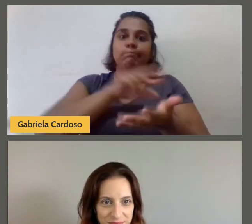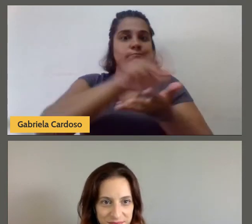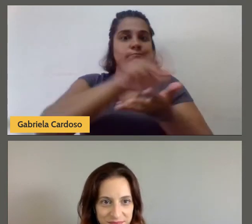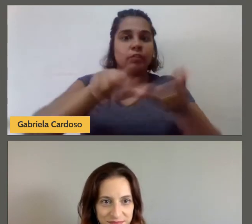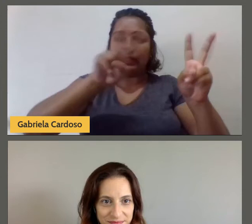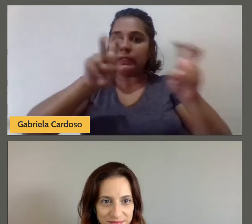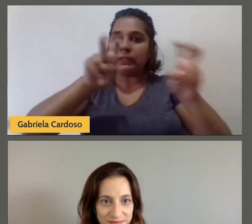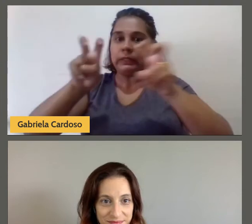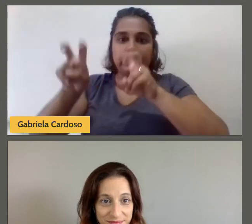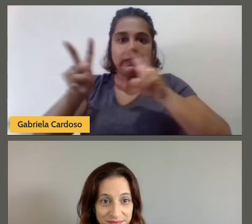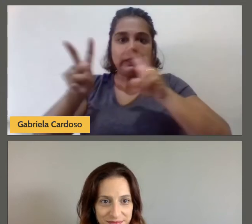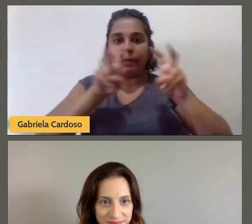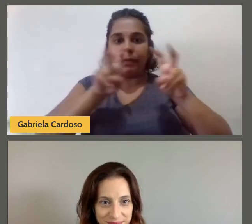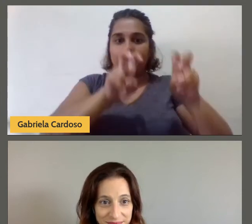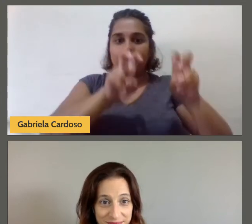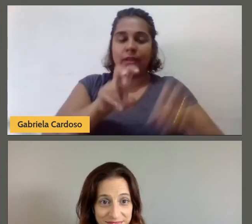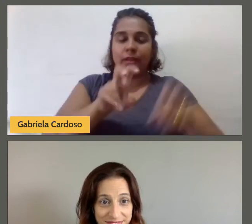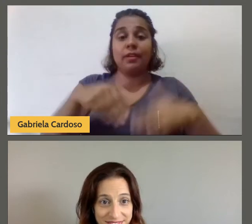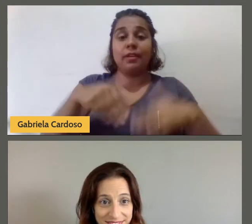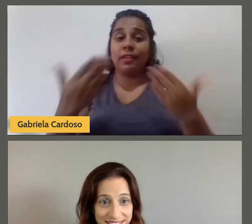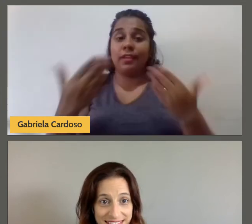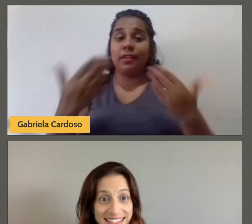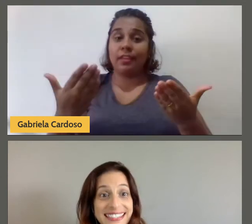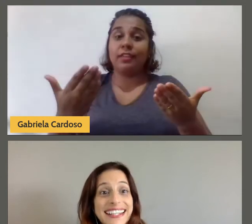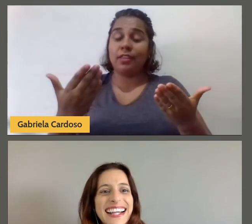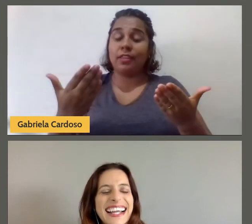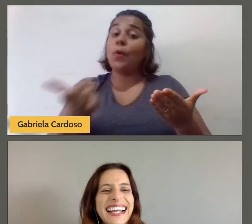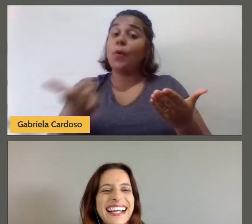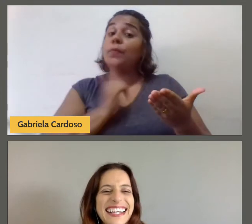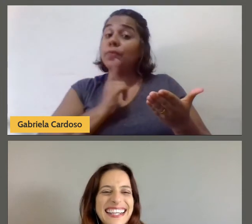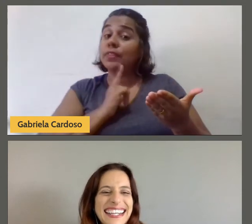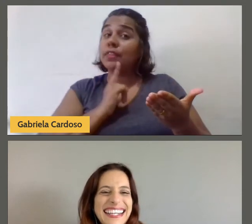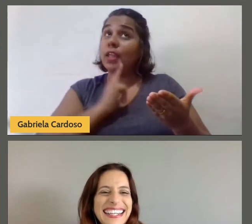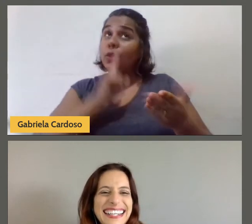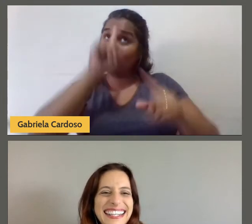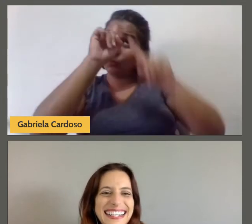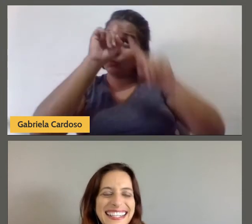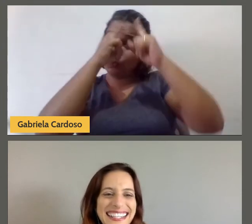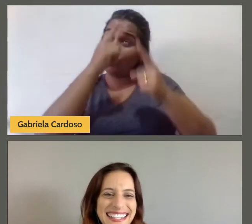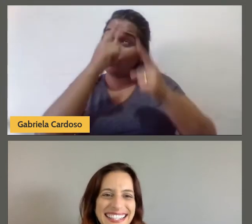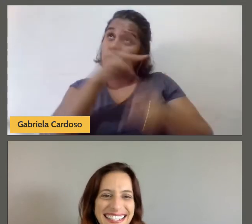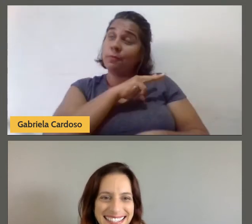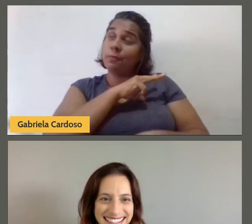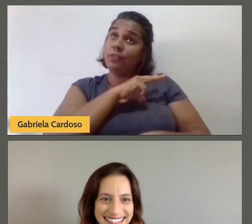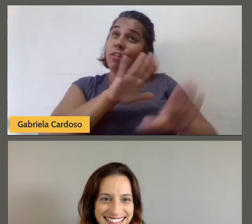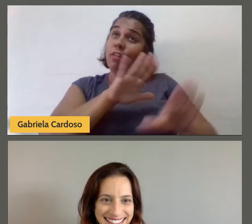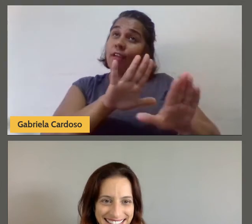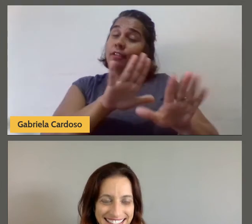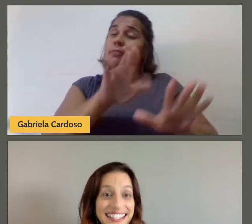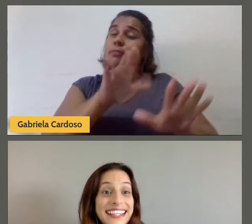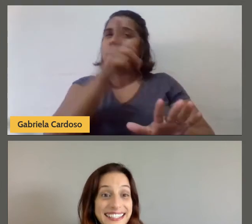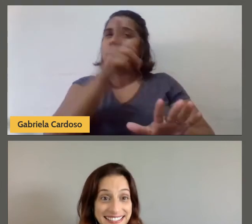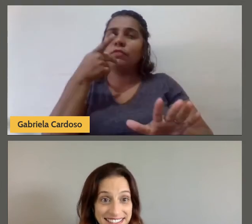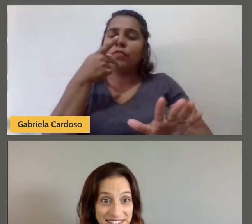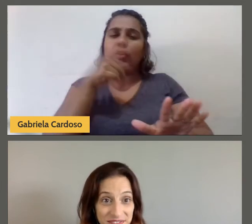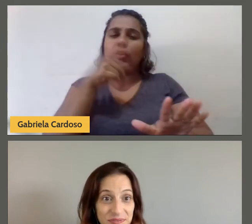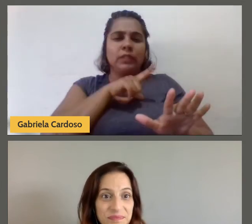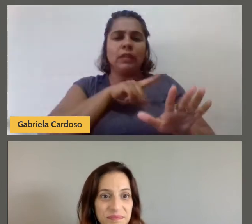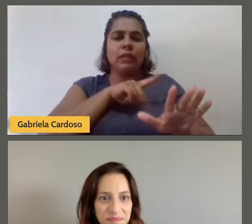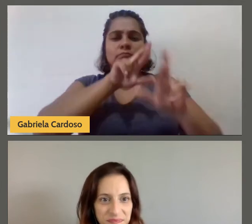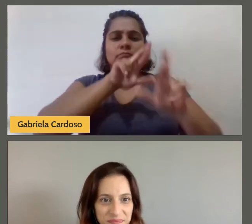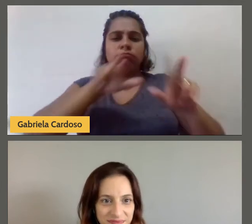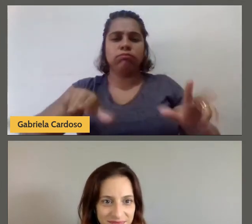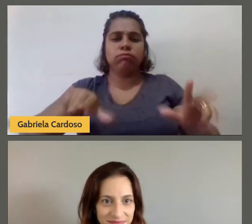pergunta, mas eu mesma vou desligar e vou lá no site da Migraflix, que é o tanto de programa que você contou para a gente já, né, Camila? Acho que você já deve ter falado